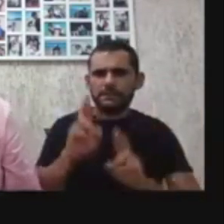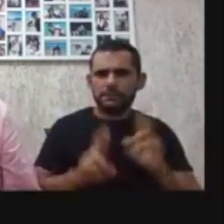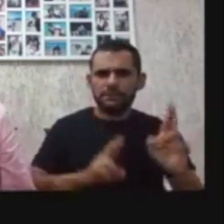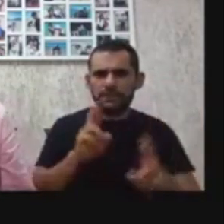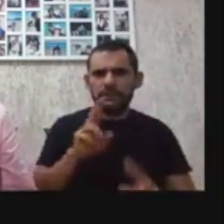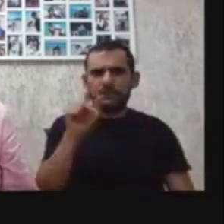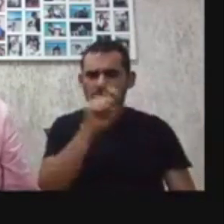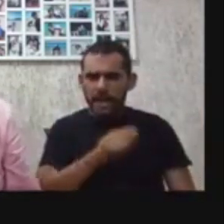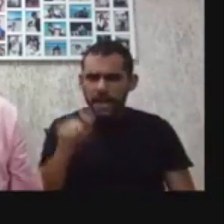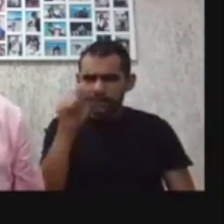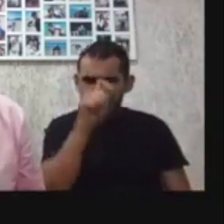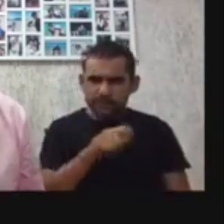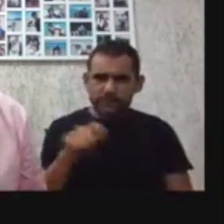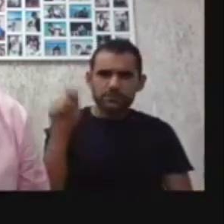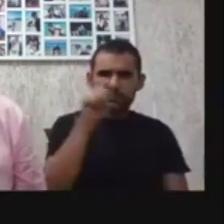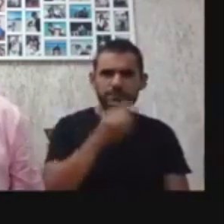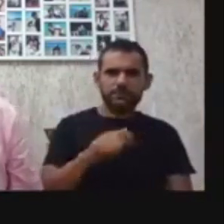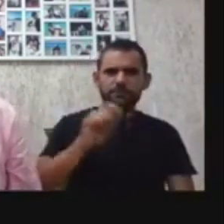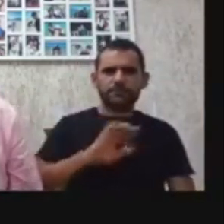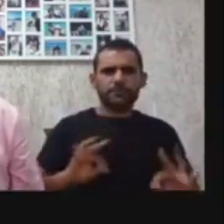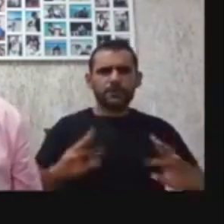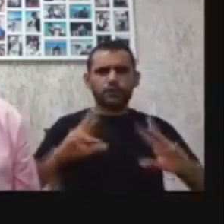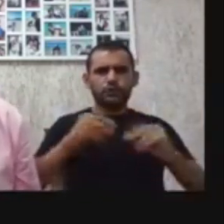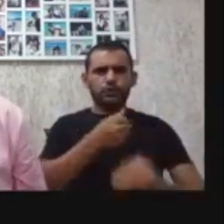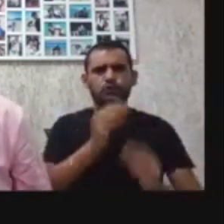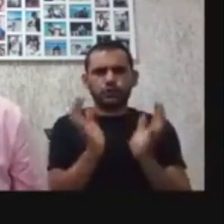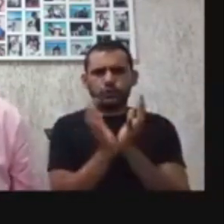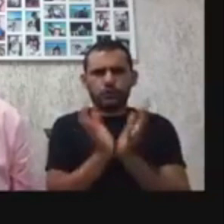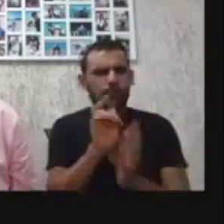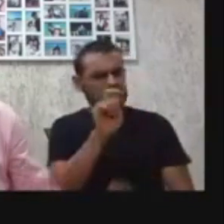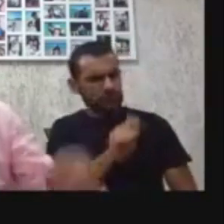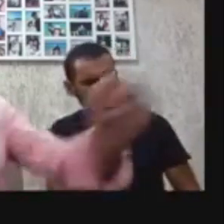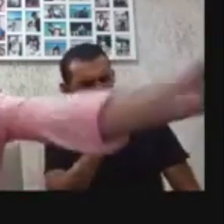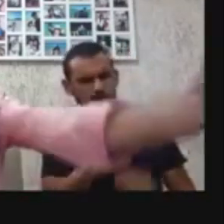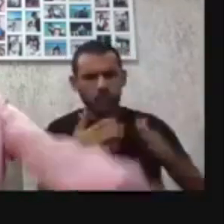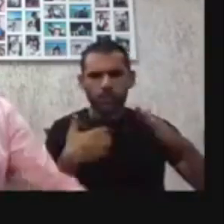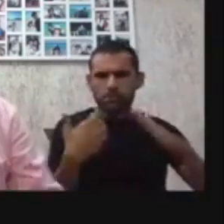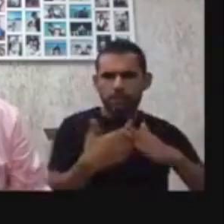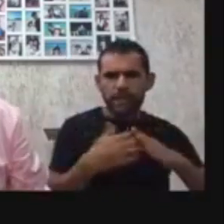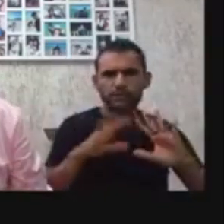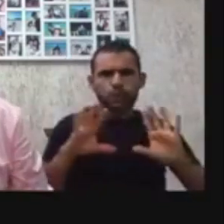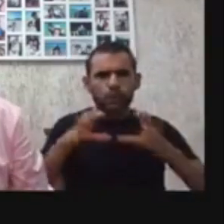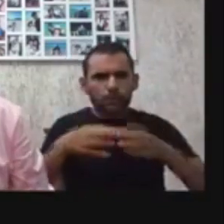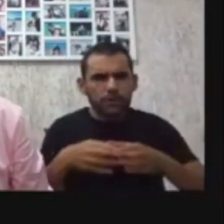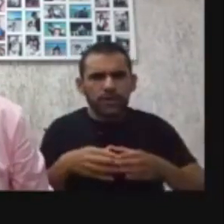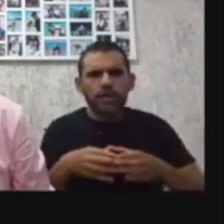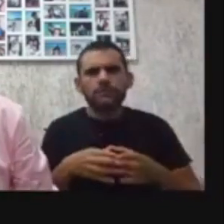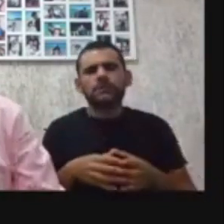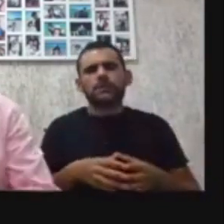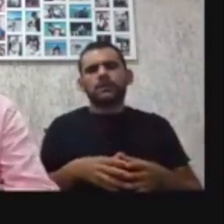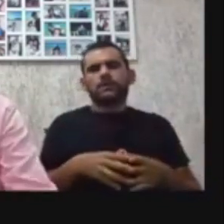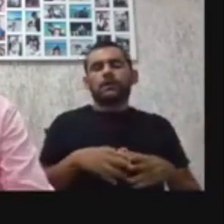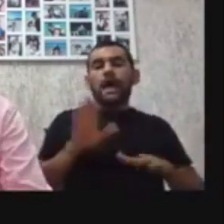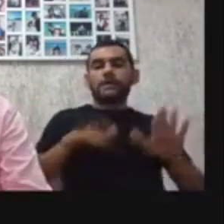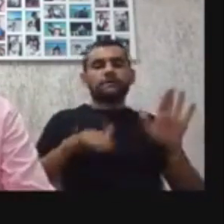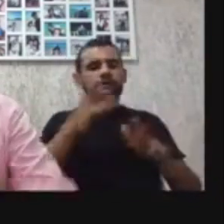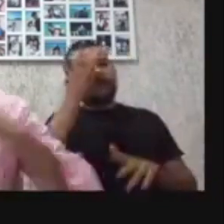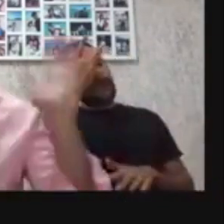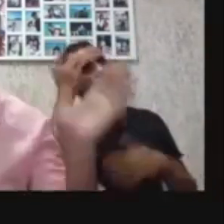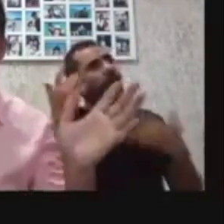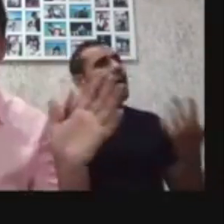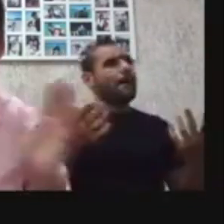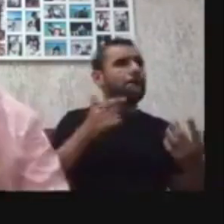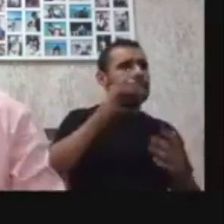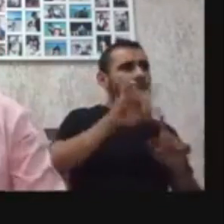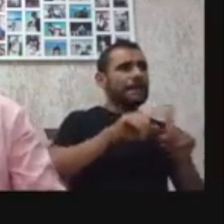as associações, todos os grupos da nossa cidade, associações, empresários, comunidade, entendeu? Às vezes tem gente que fala assim,